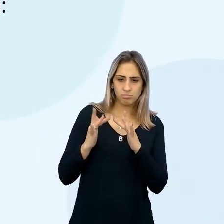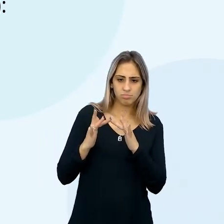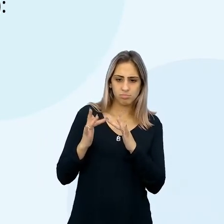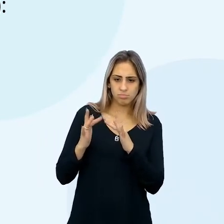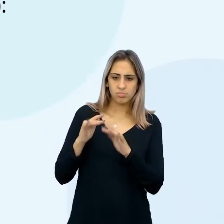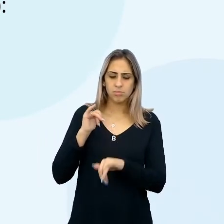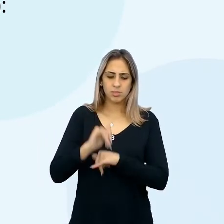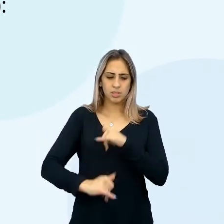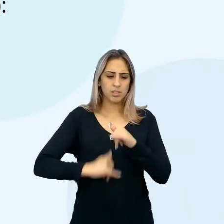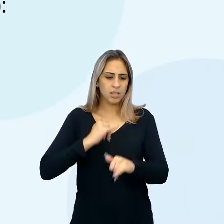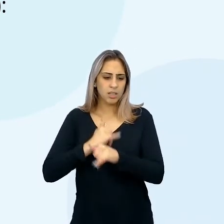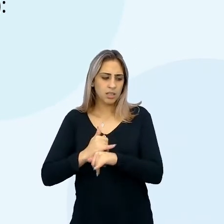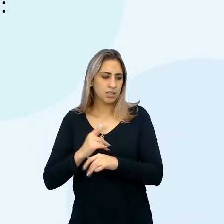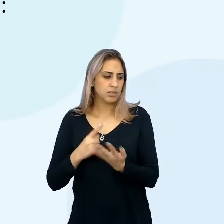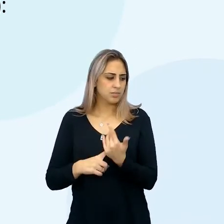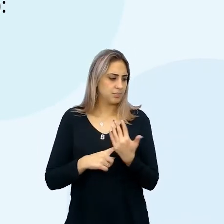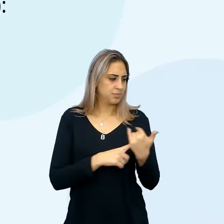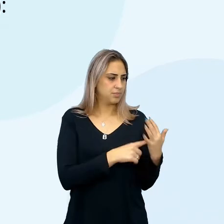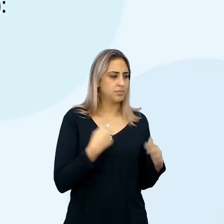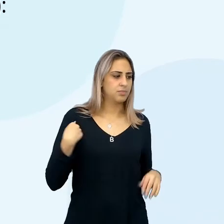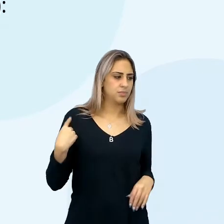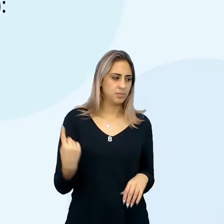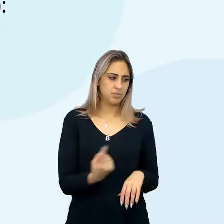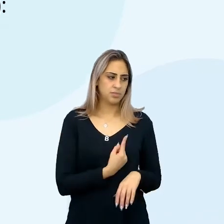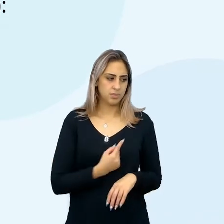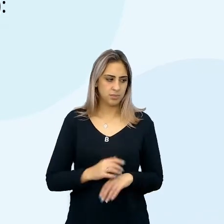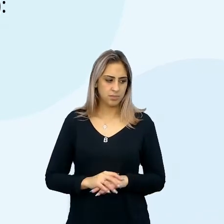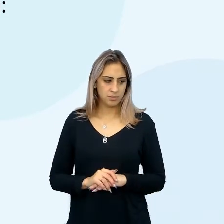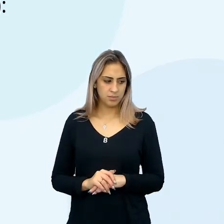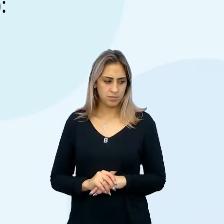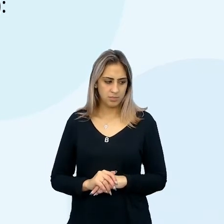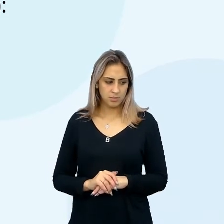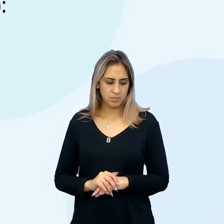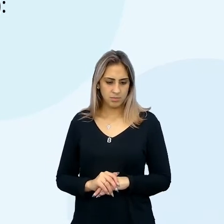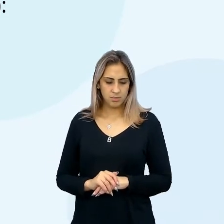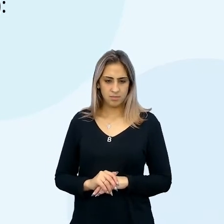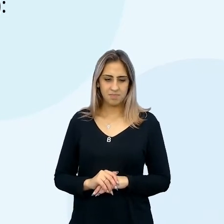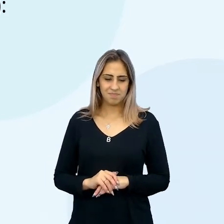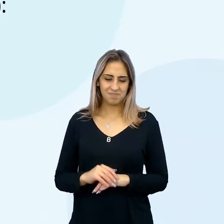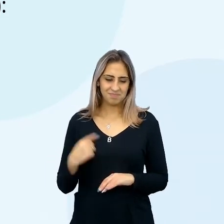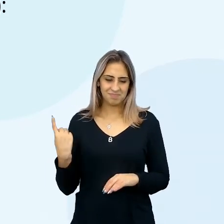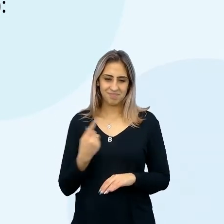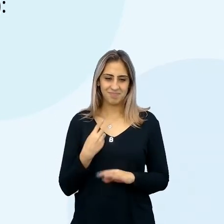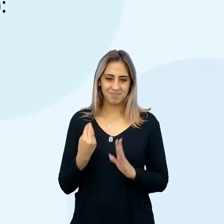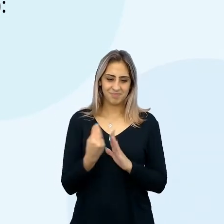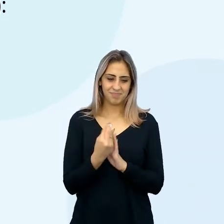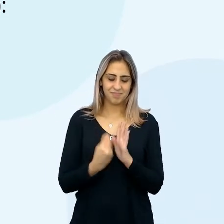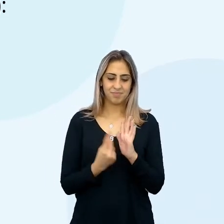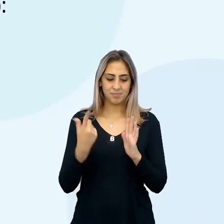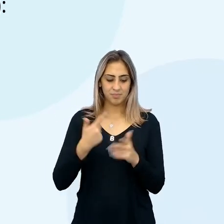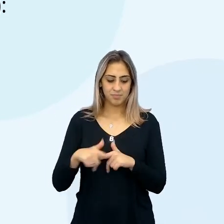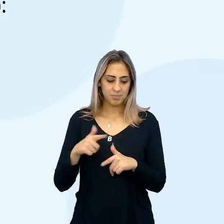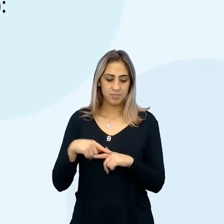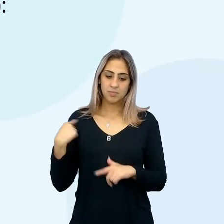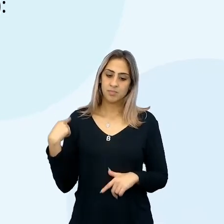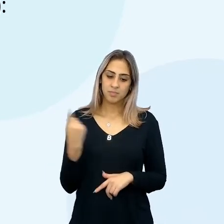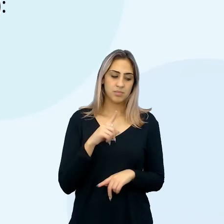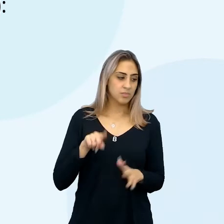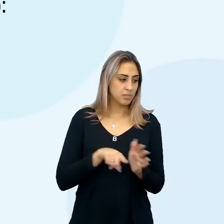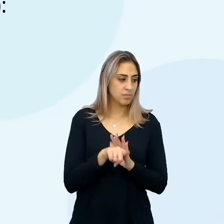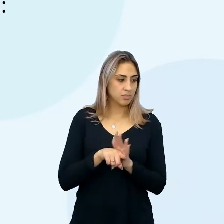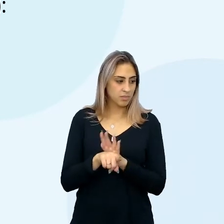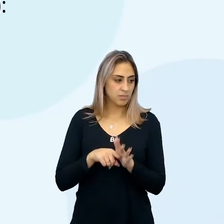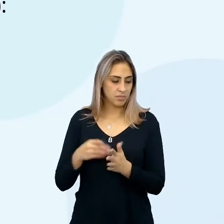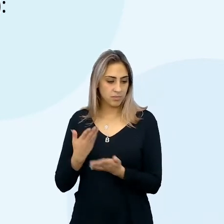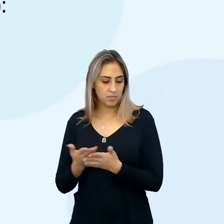à internet e à tecnologia, nós somos 3 bilhões. Aí já se coloca um primeiro problema que a gente não vai explorar na nossa